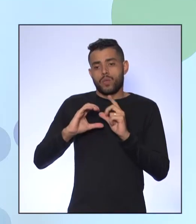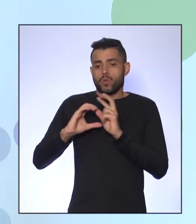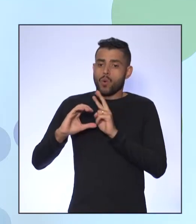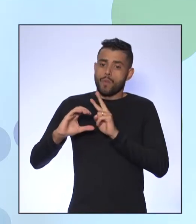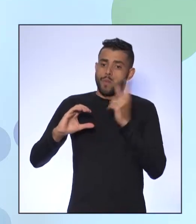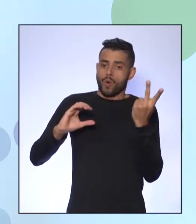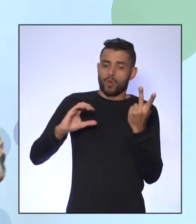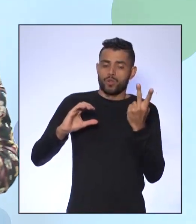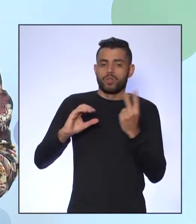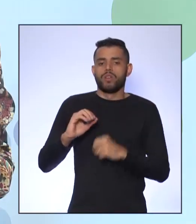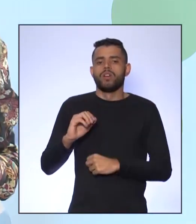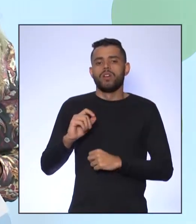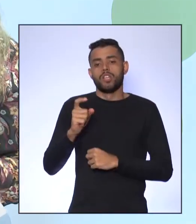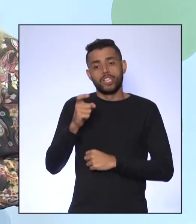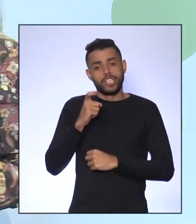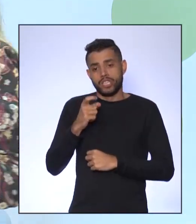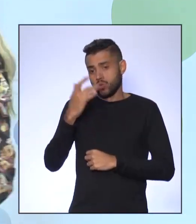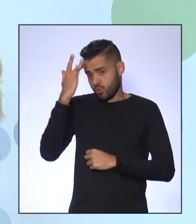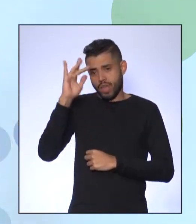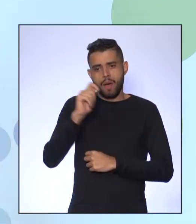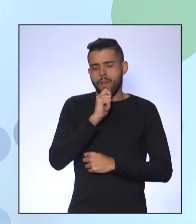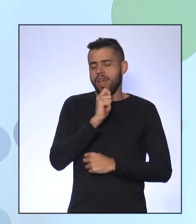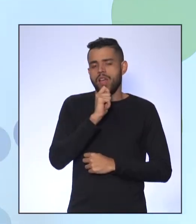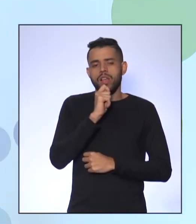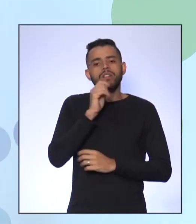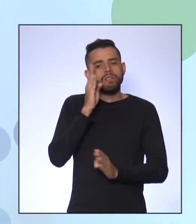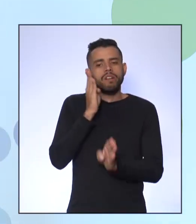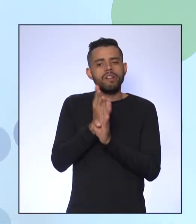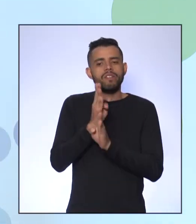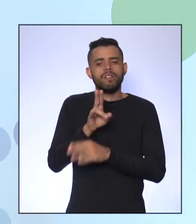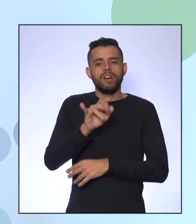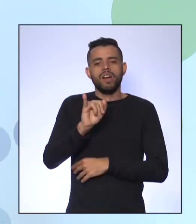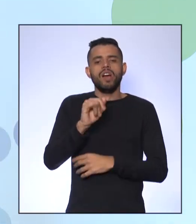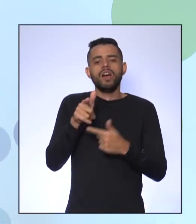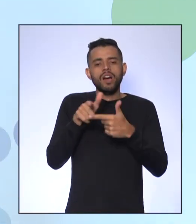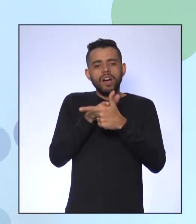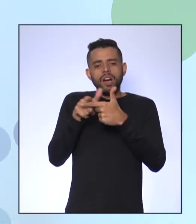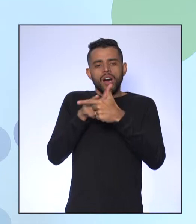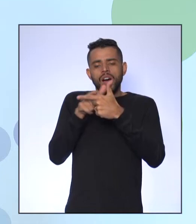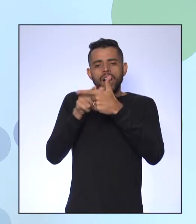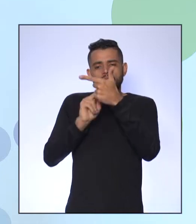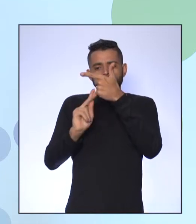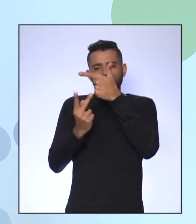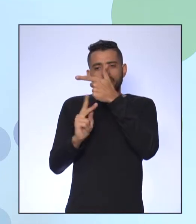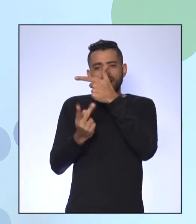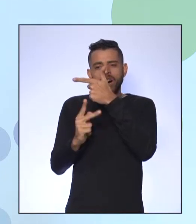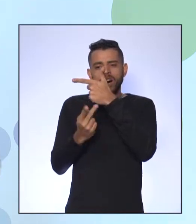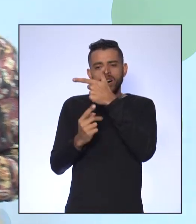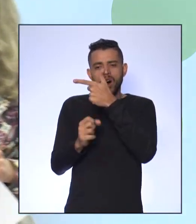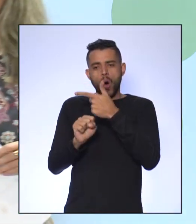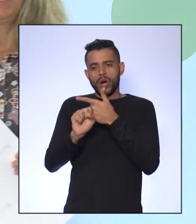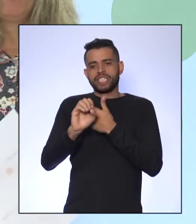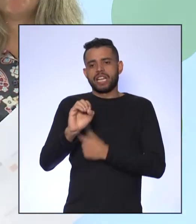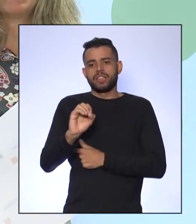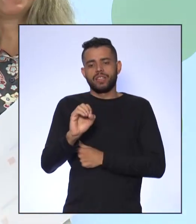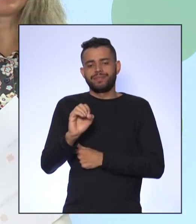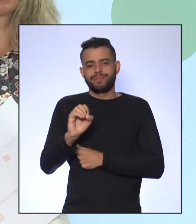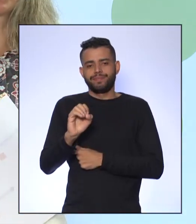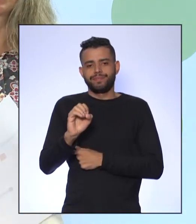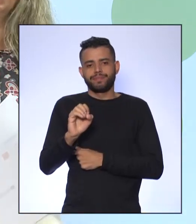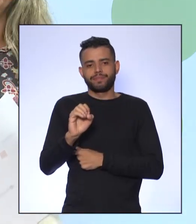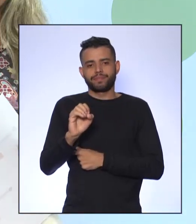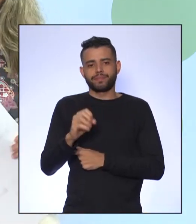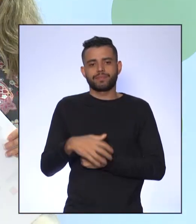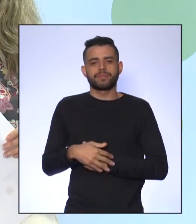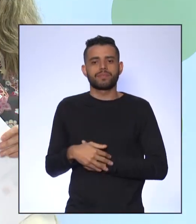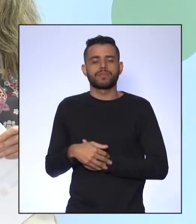x, a gente vai descobrir, dividido pela hipotenusa, que é 80. O